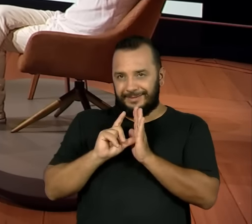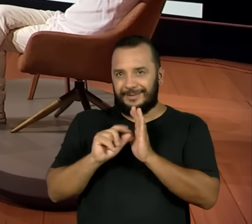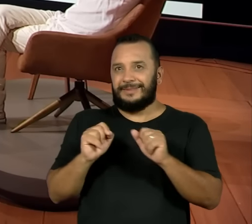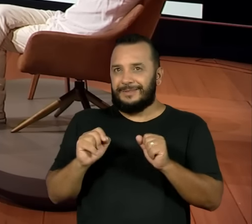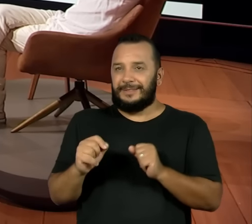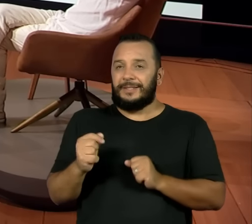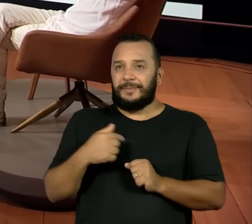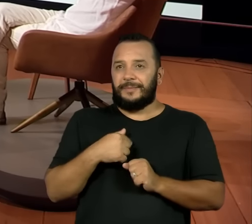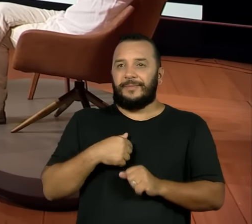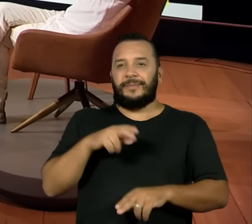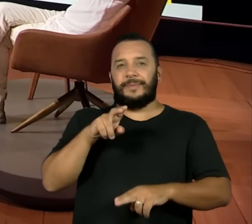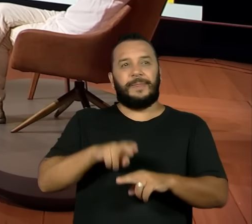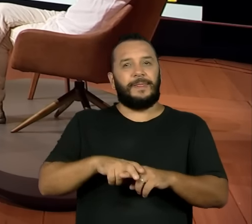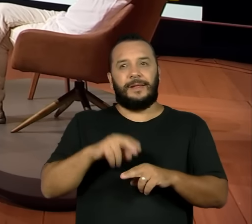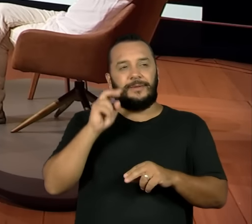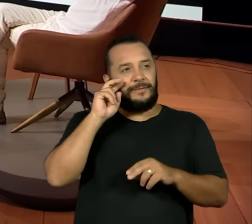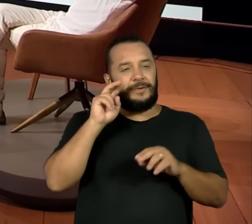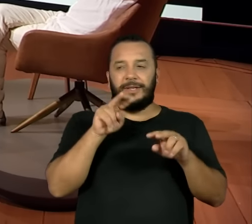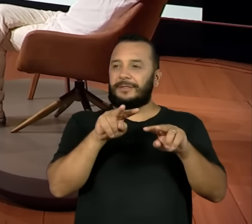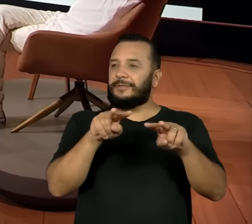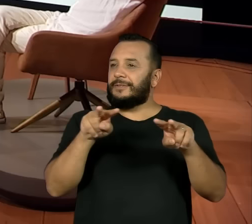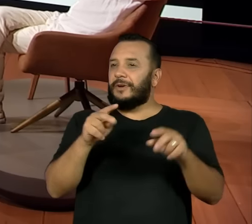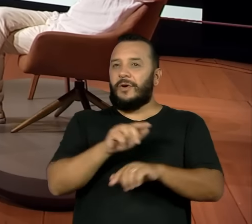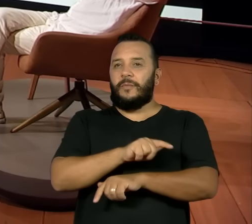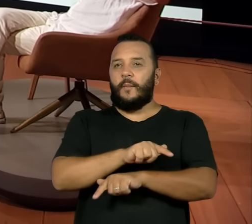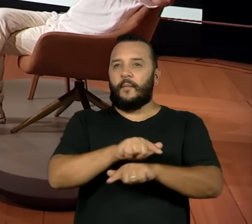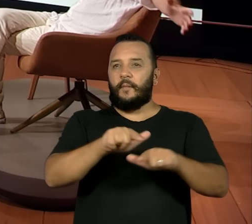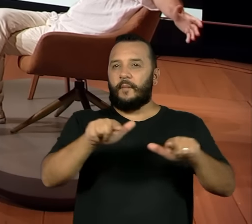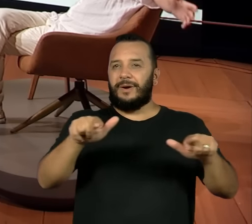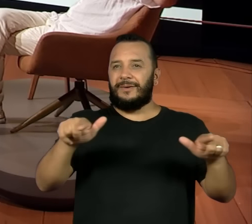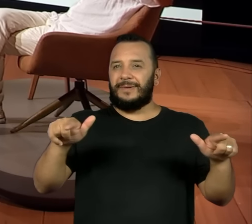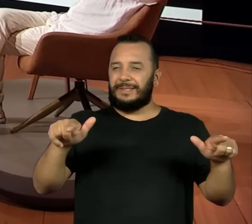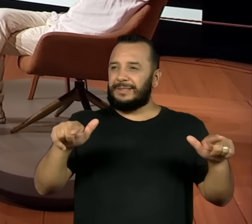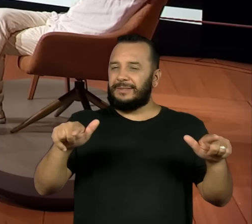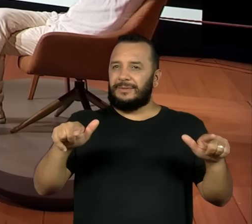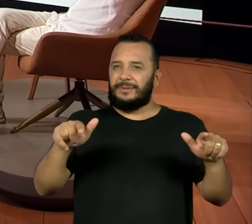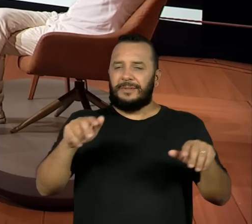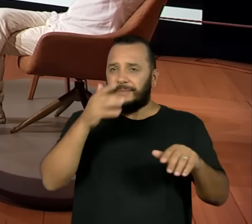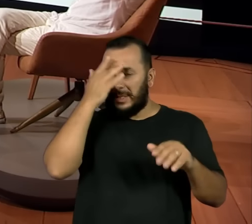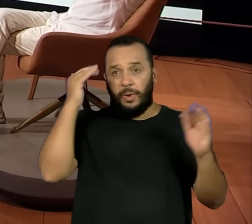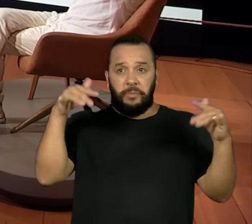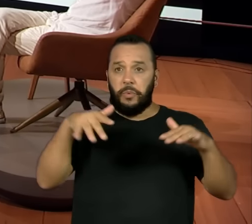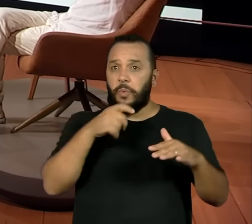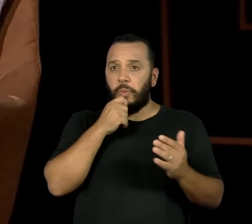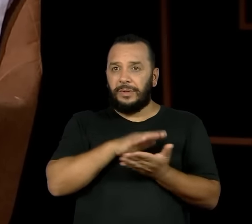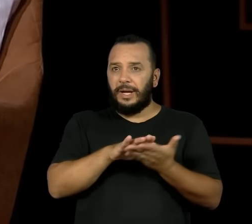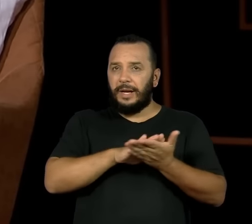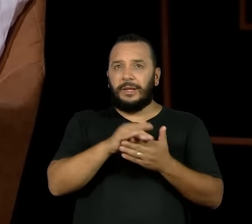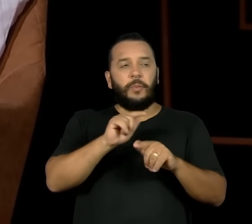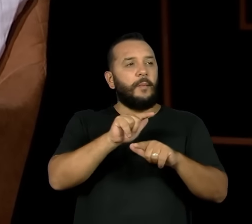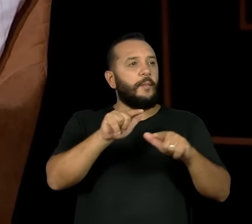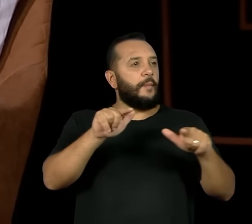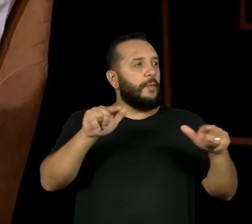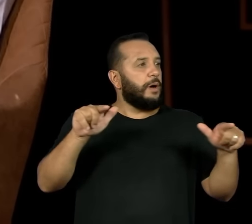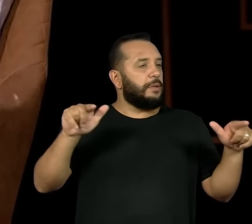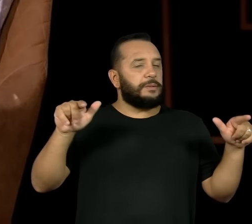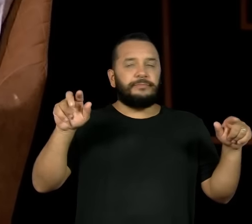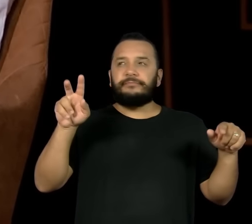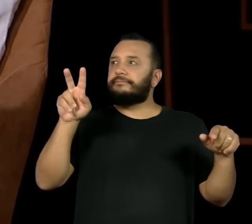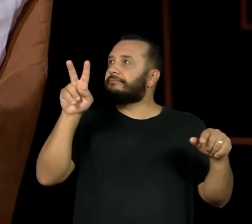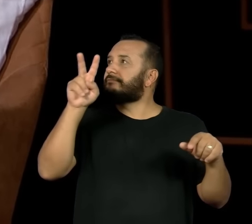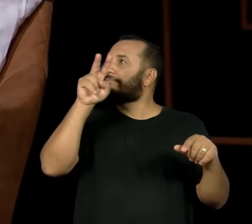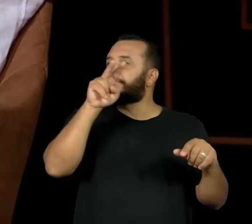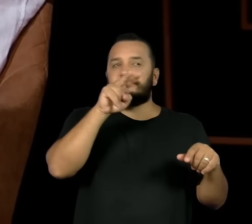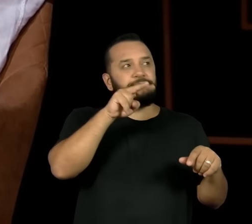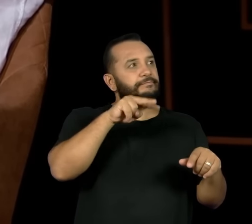plateia vazia uhum isso para mim me dá um tamanho assim sabe de olhar aquele espaço todo